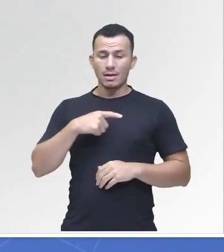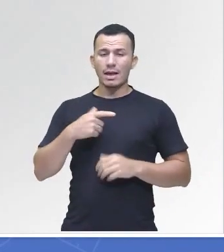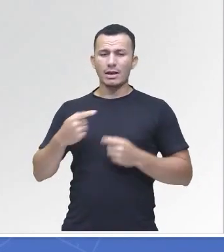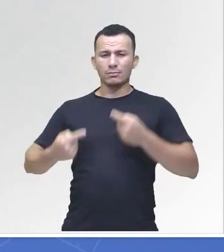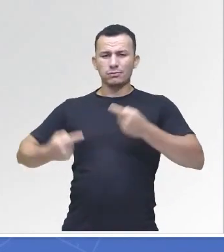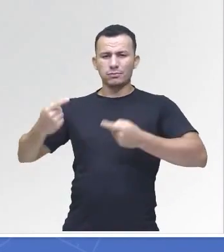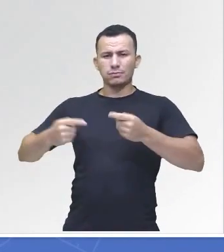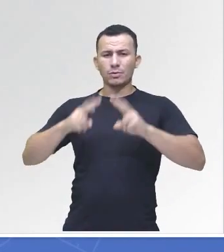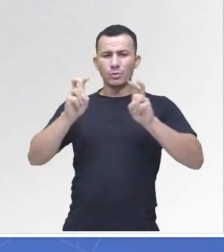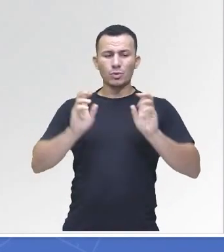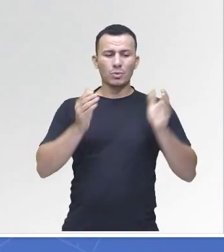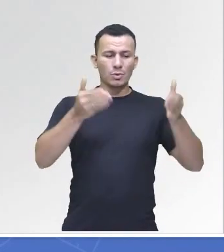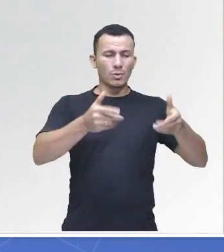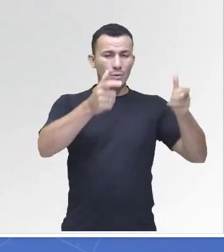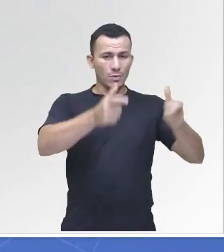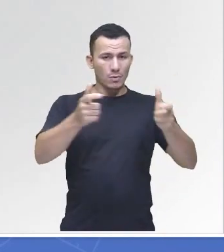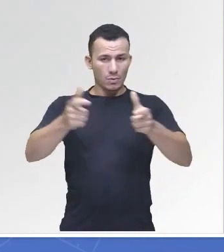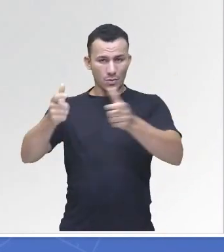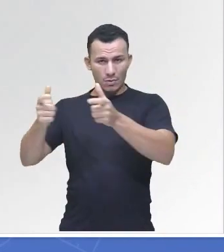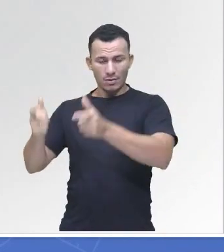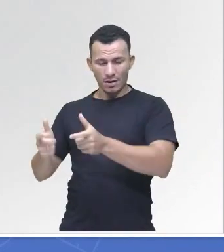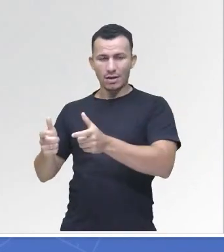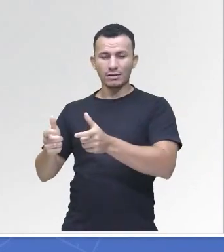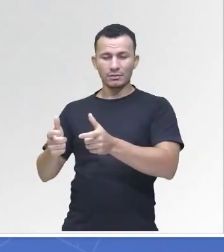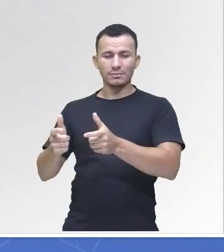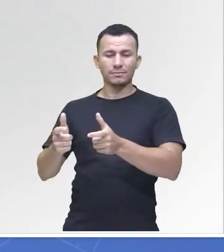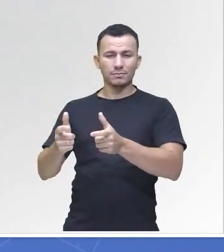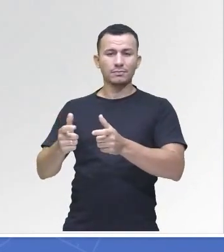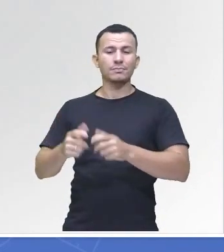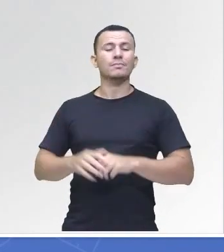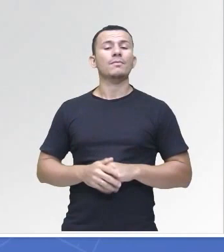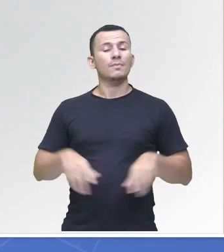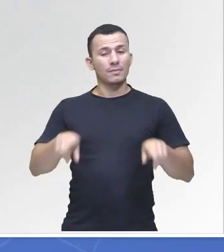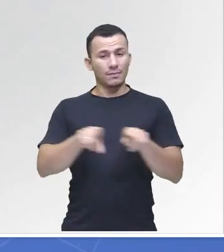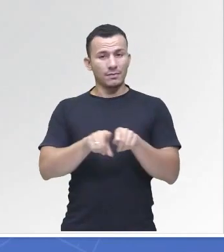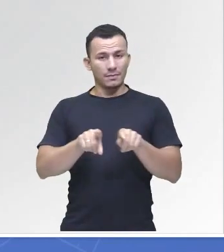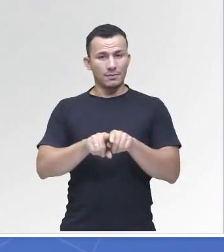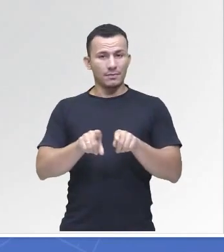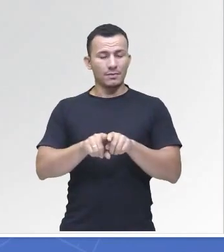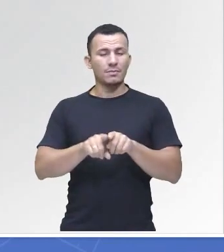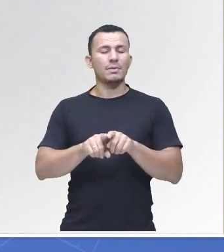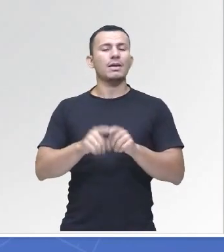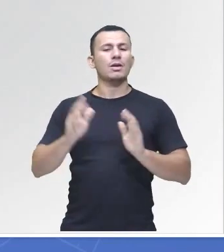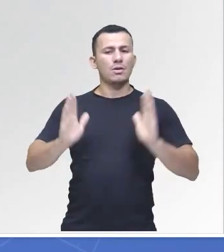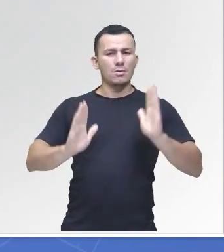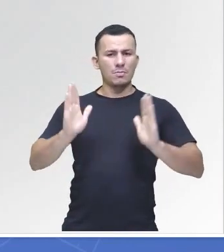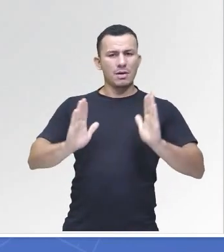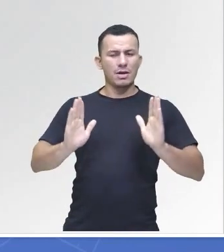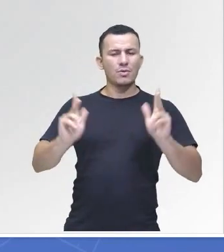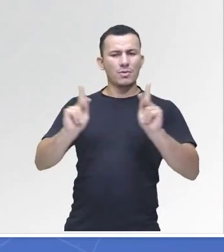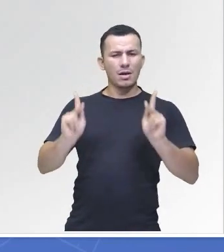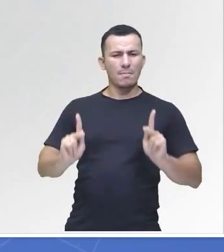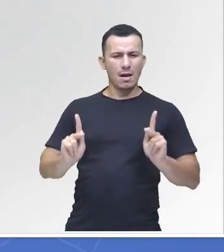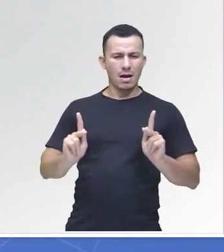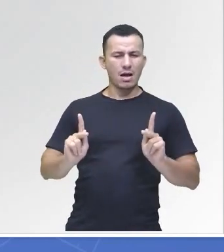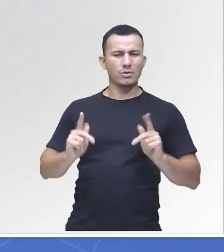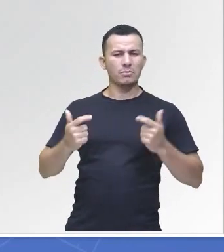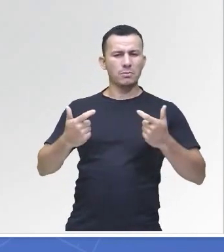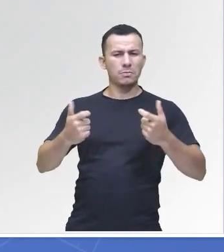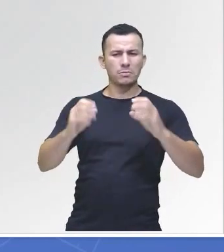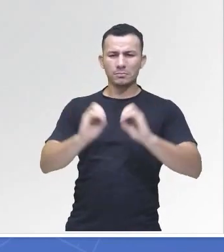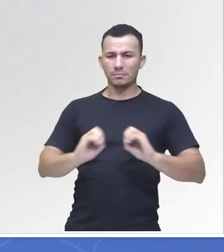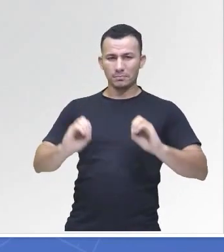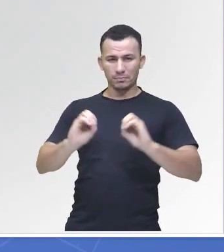territoriais ligadas ao neocolonialismo, ao imperialismo. A gente vai ter também o período da paz armada,